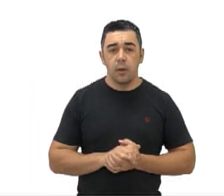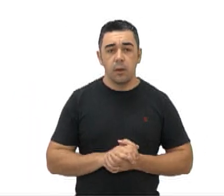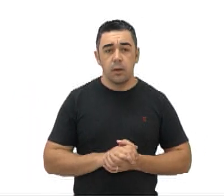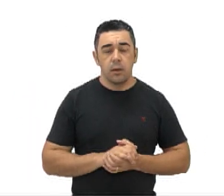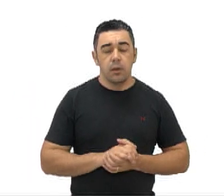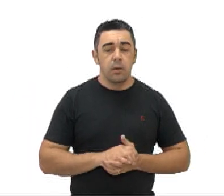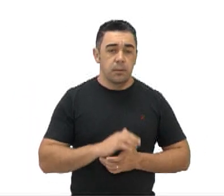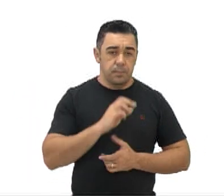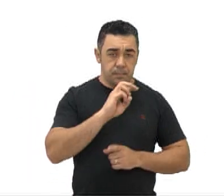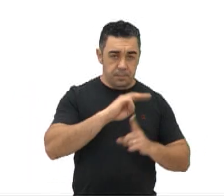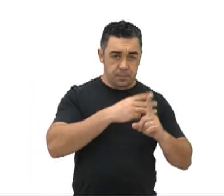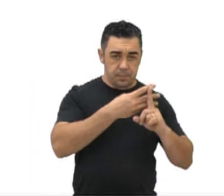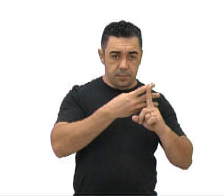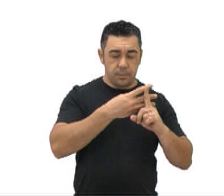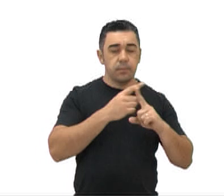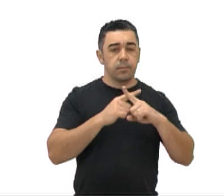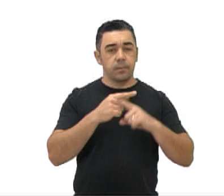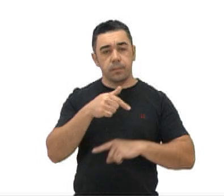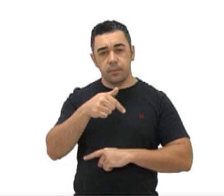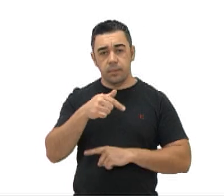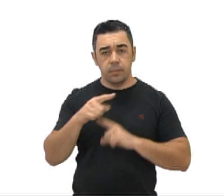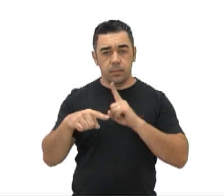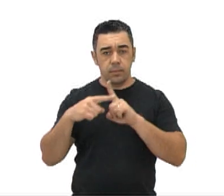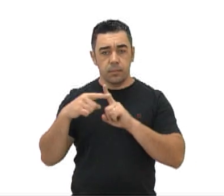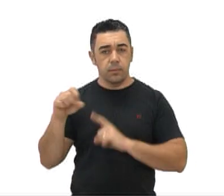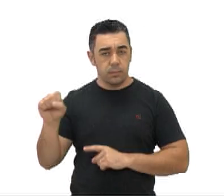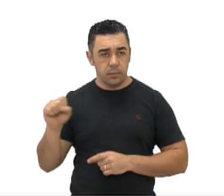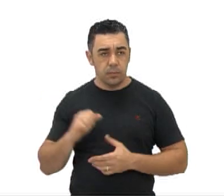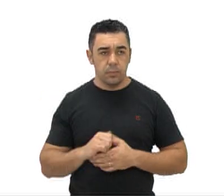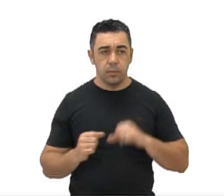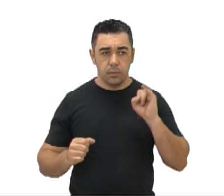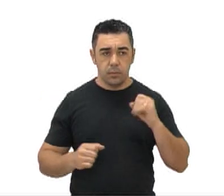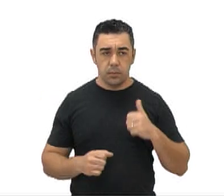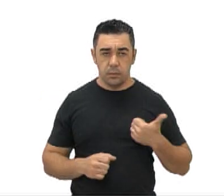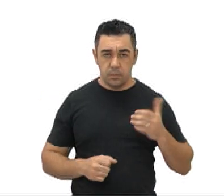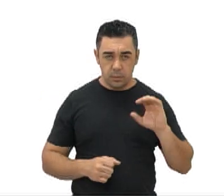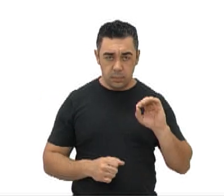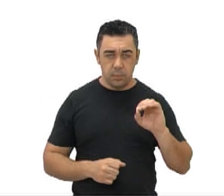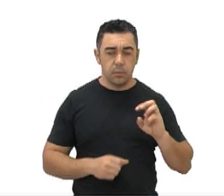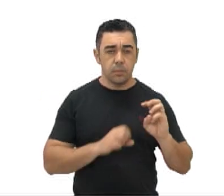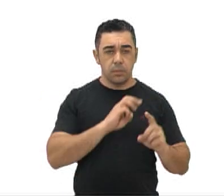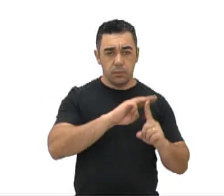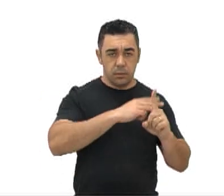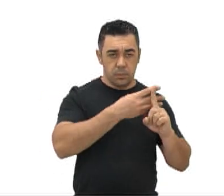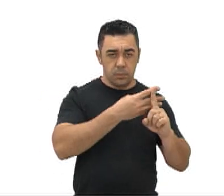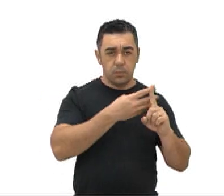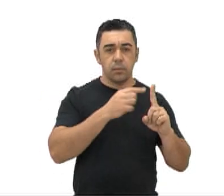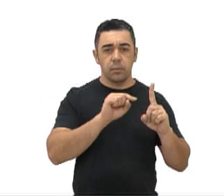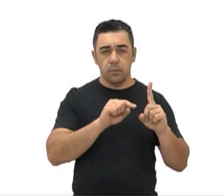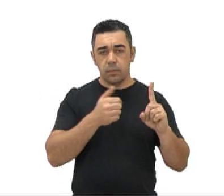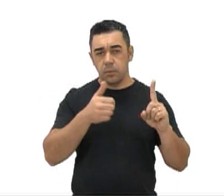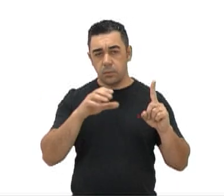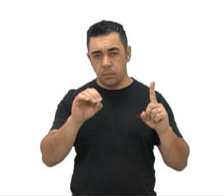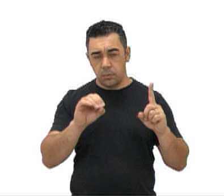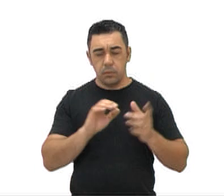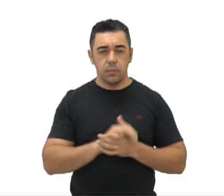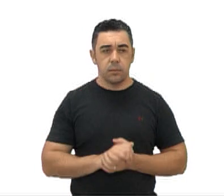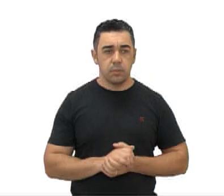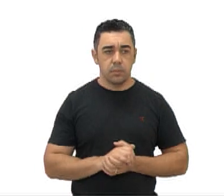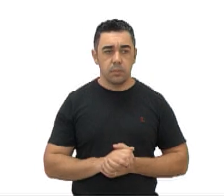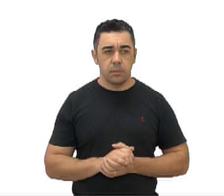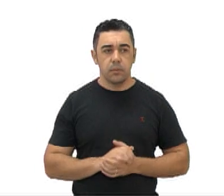3 vezes 7 mais 8, e se fosse o número 10, 3 vezes 10 mais 8, e se fosse o